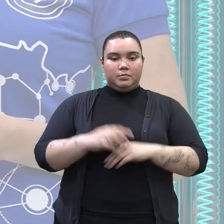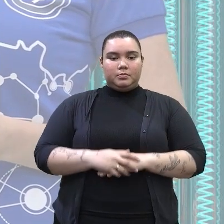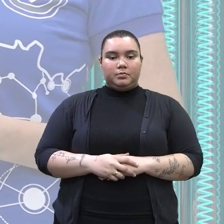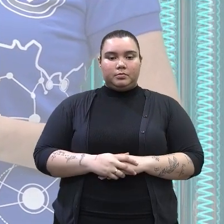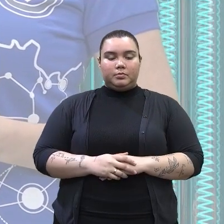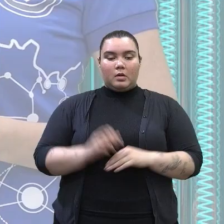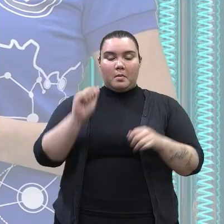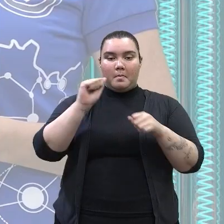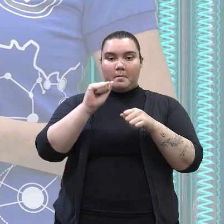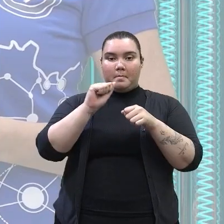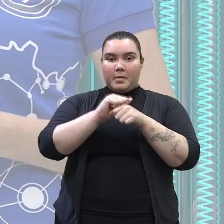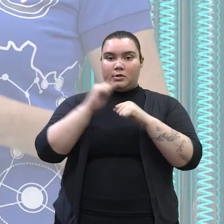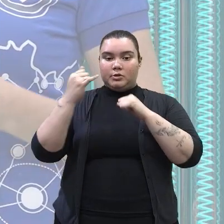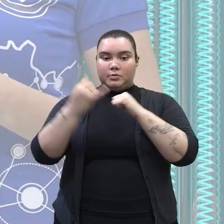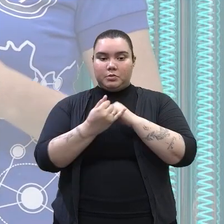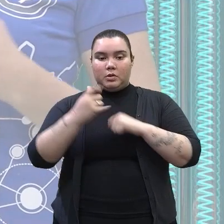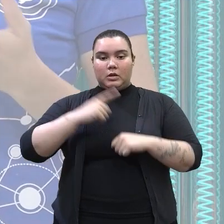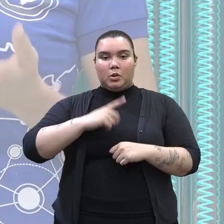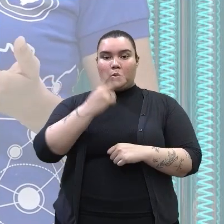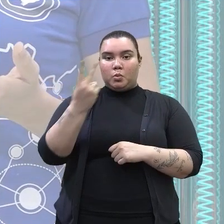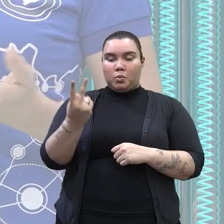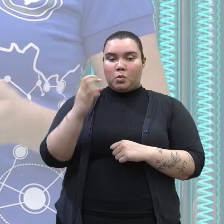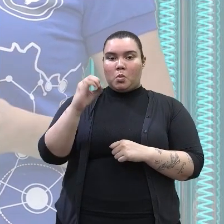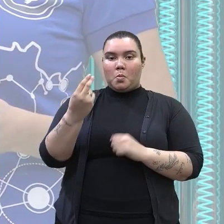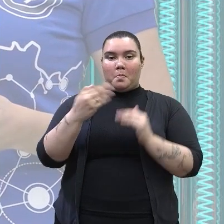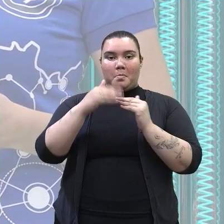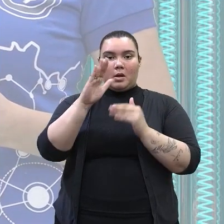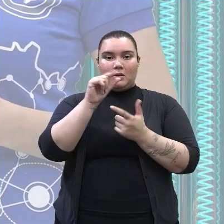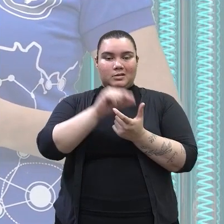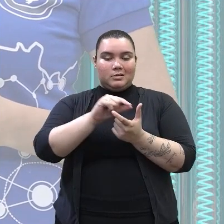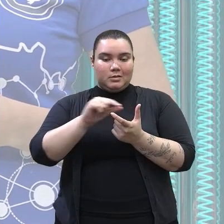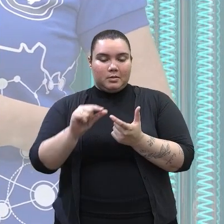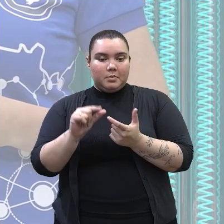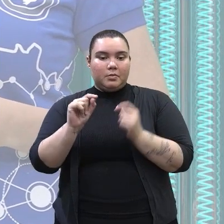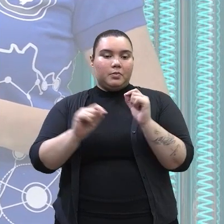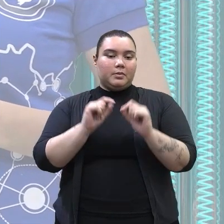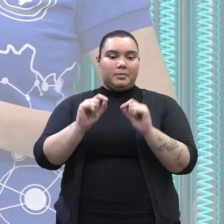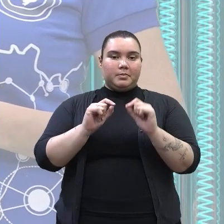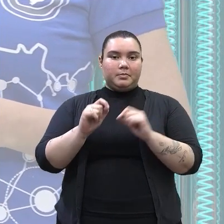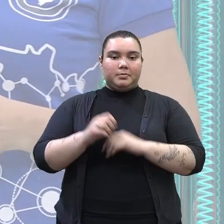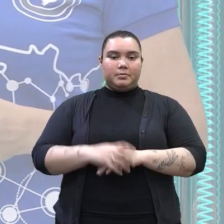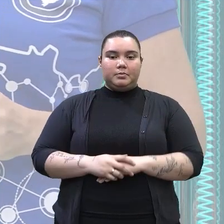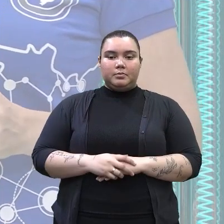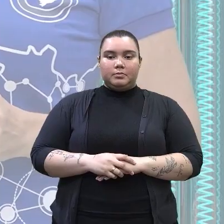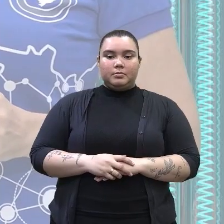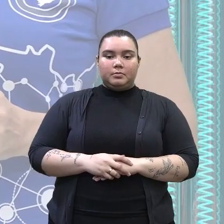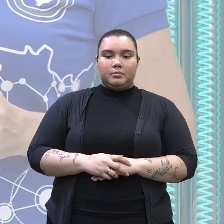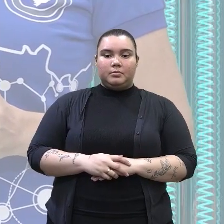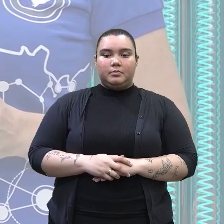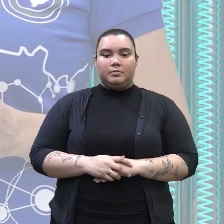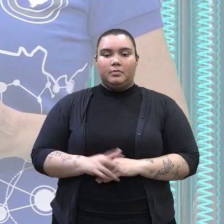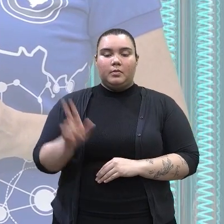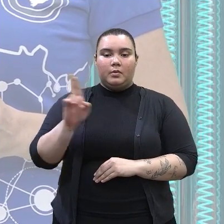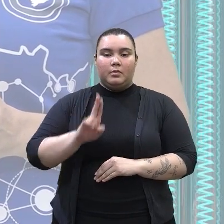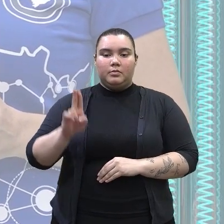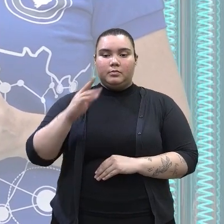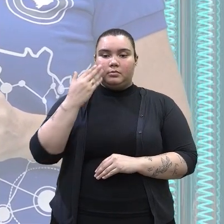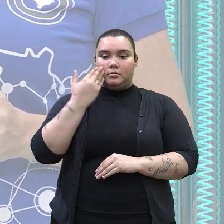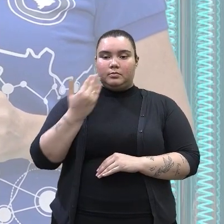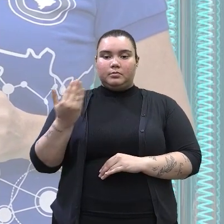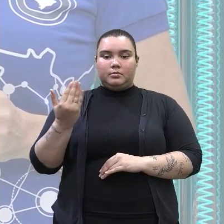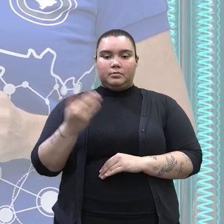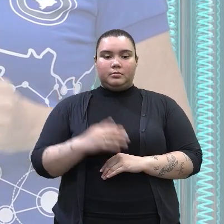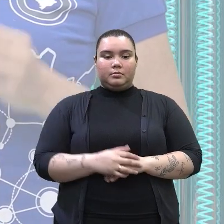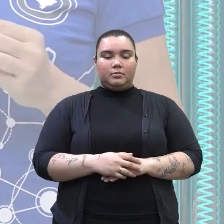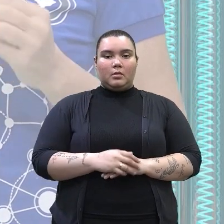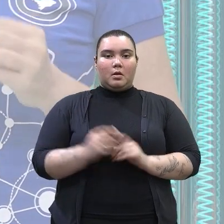Então, para adjetivos com duas ou mais sílabas, o que que a gente faz? Acompanhe. Então, a gente vai usar isso aqui, ó. A